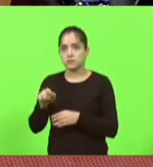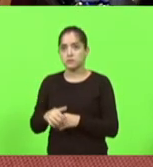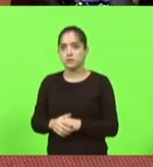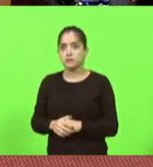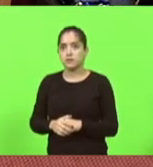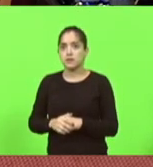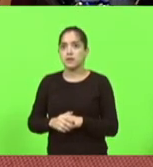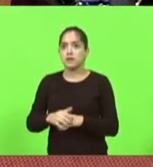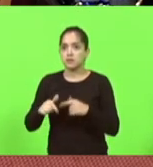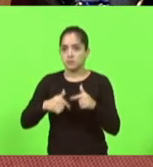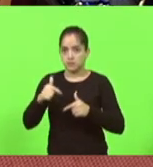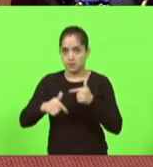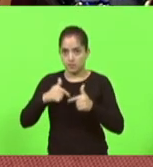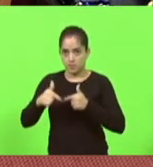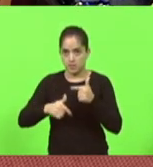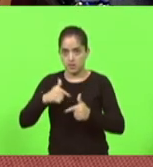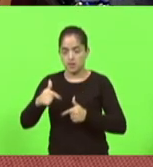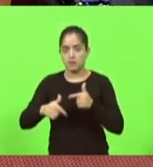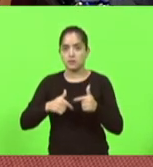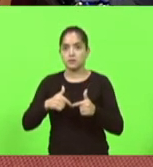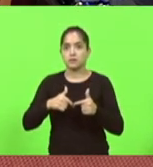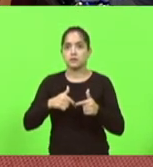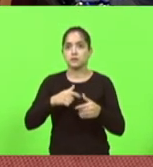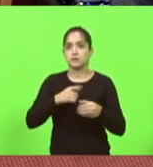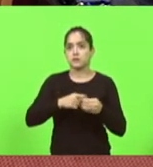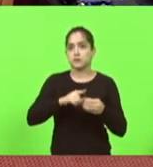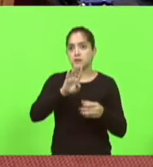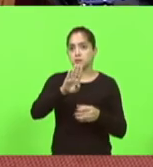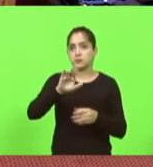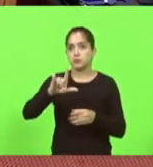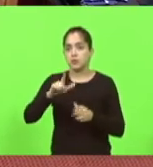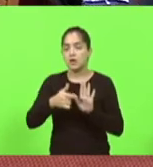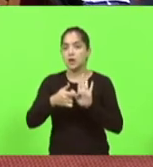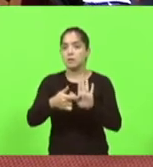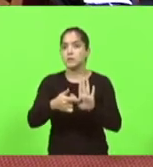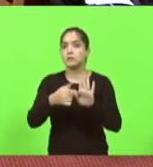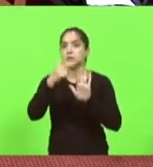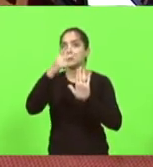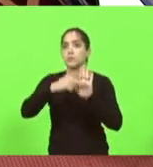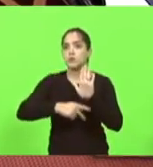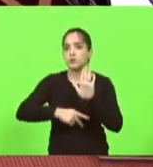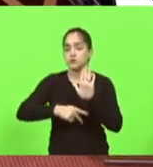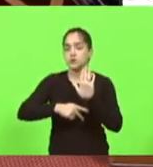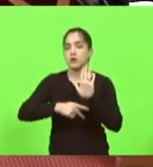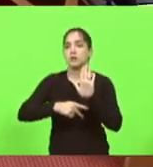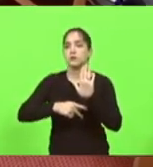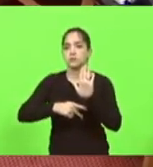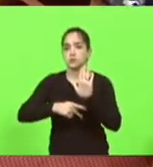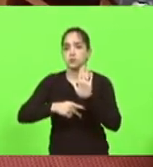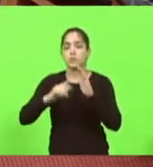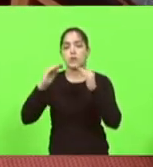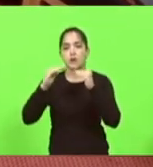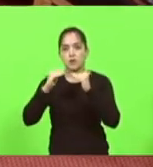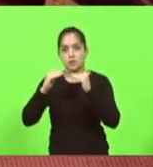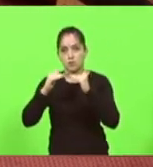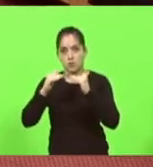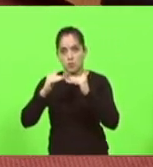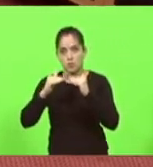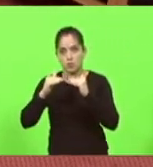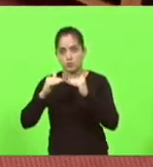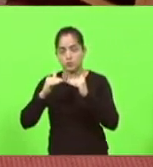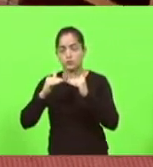atua na comarca de Blumenau e apresentou o projeto de acordo das